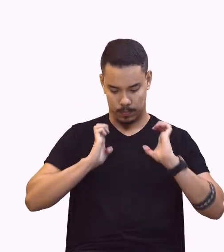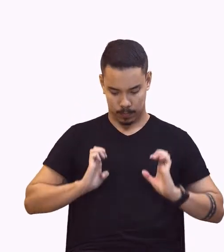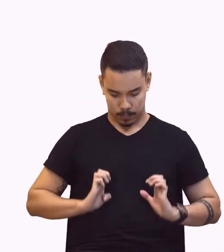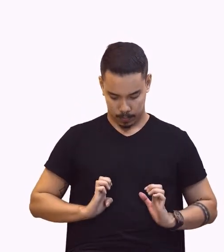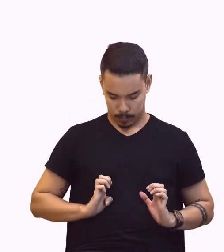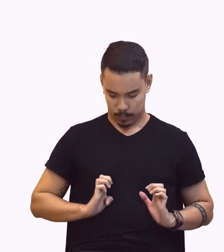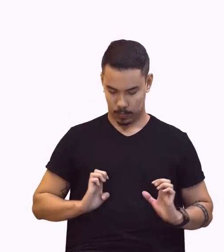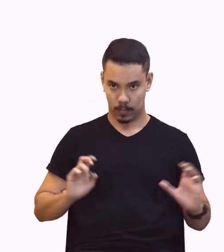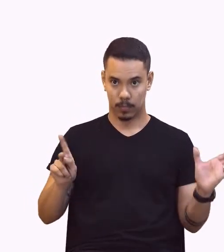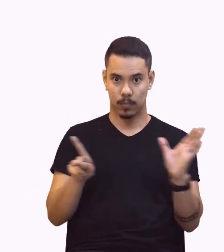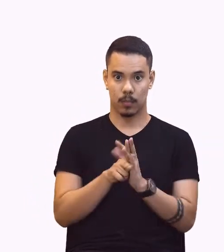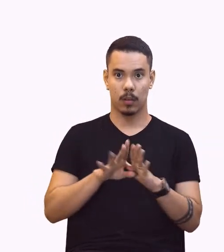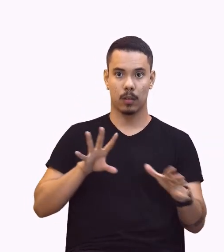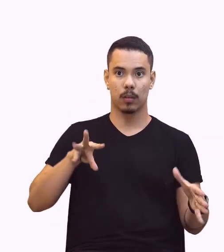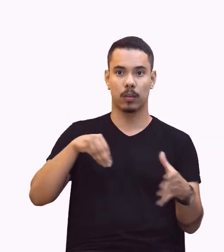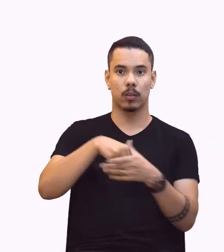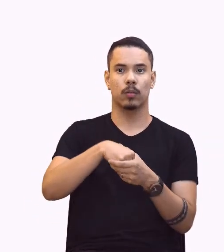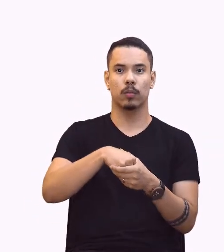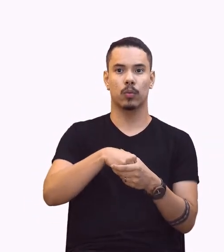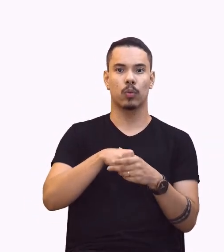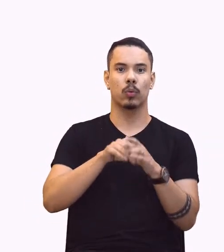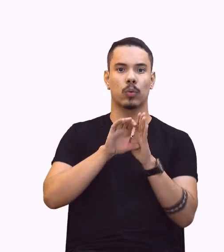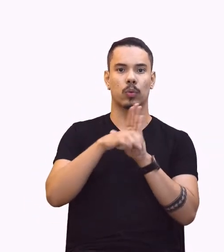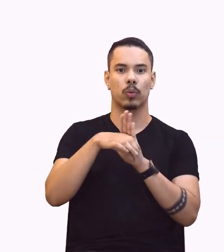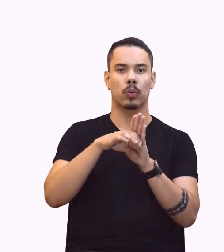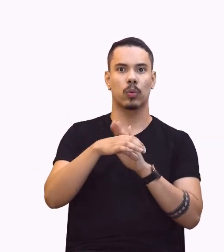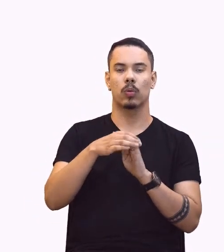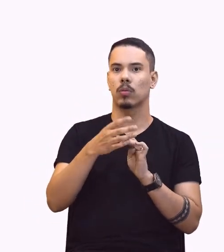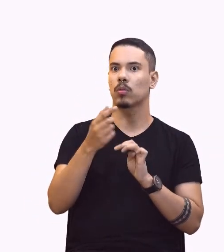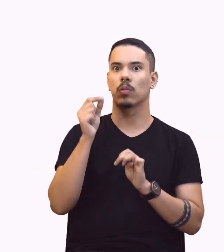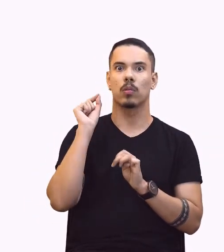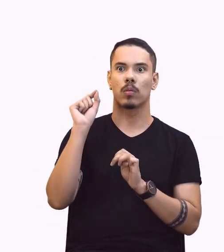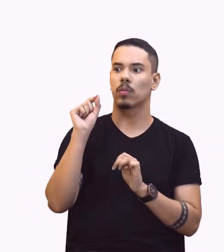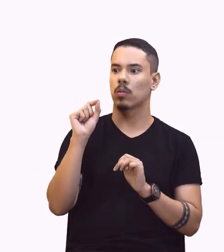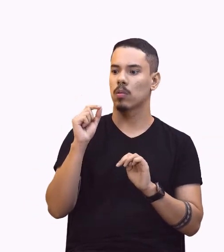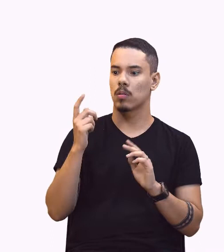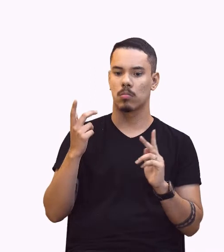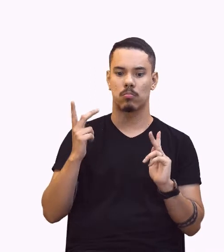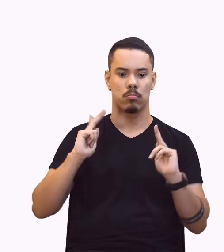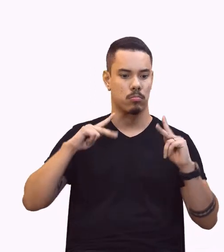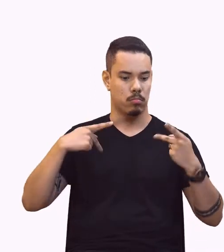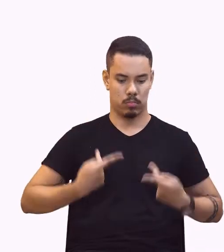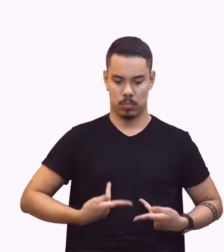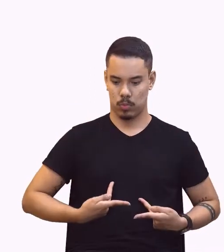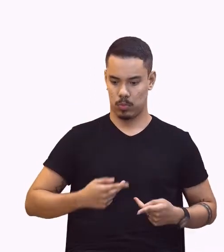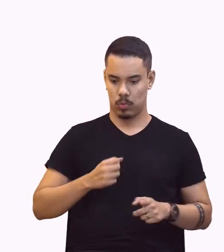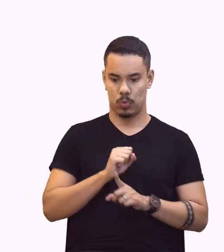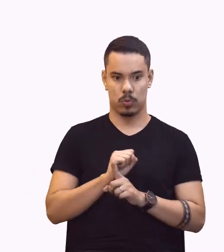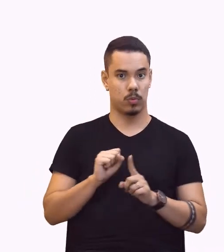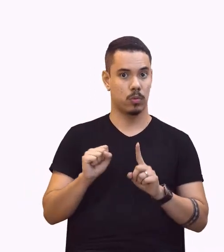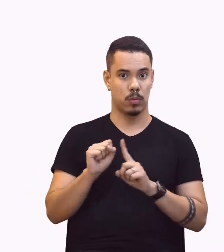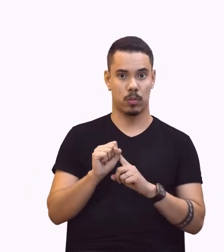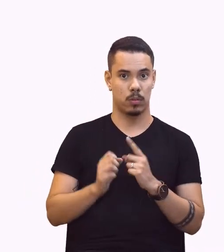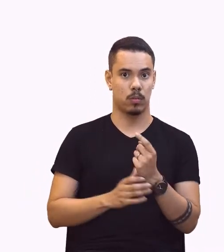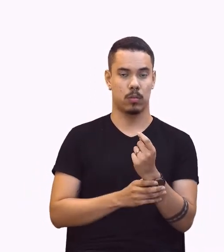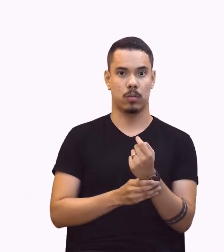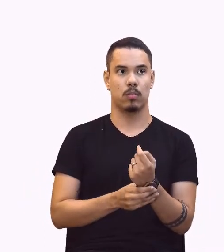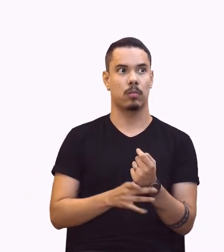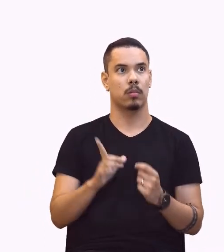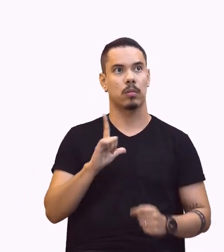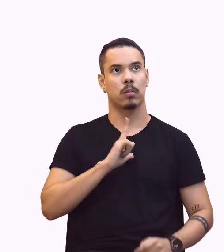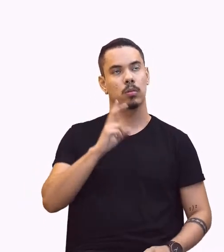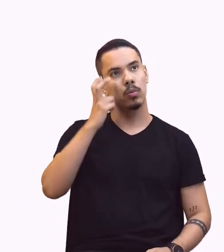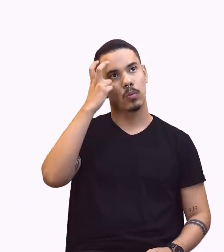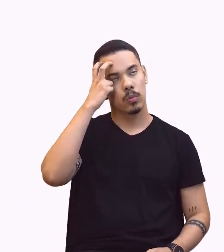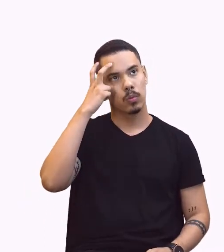foi incorporado dentro do conceito do homem. O que é o homem? O homem que vive em sociedade, que tem uma cultura, que tem uma religião, que tem